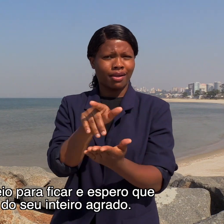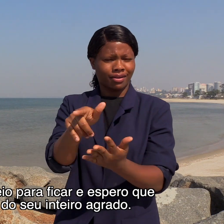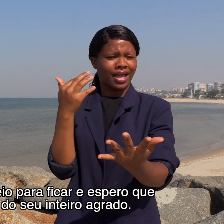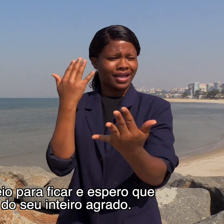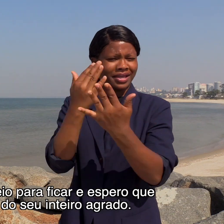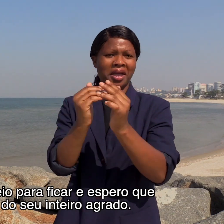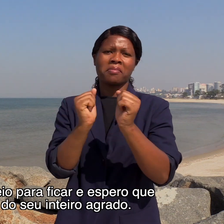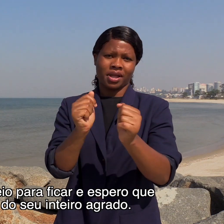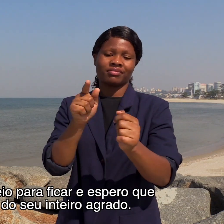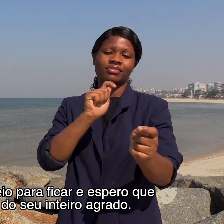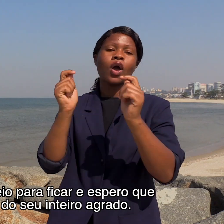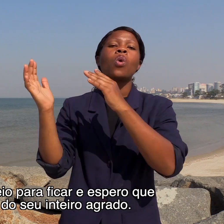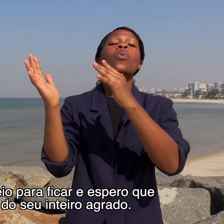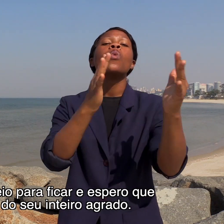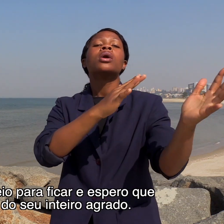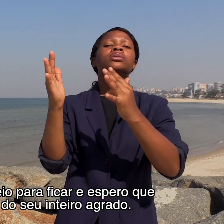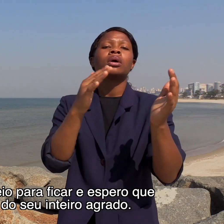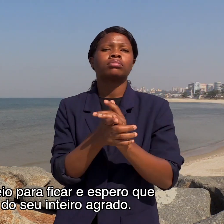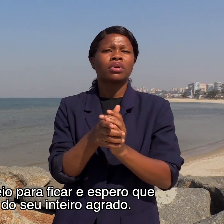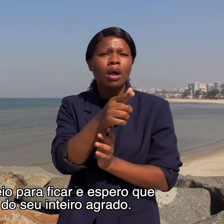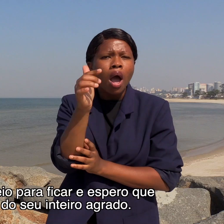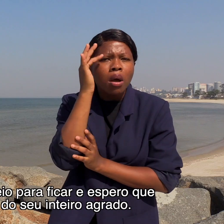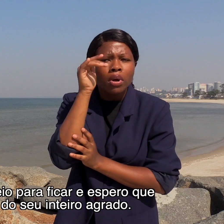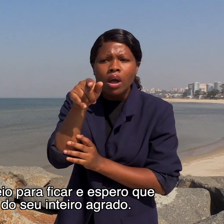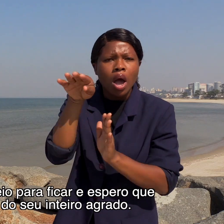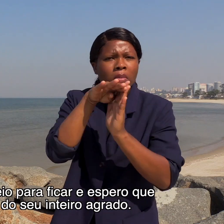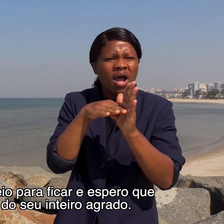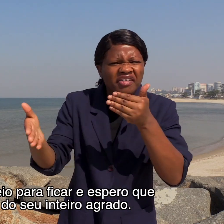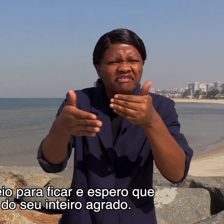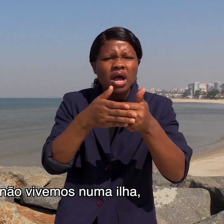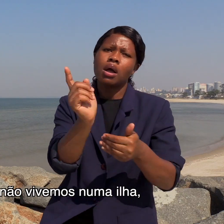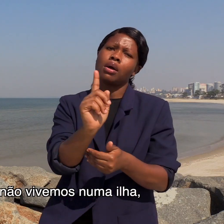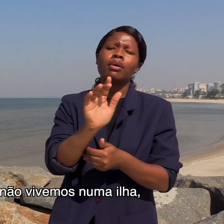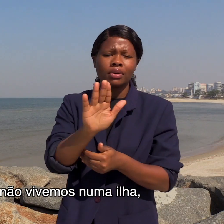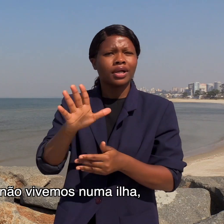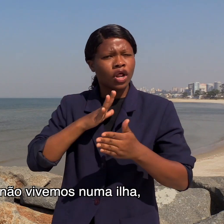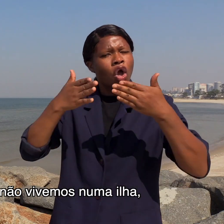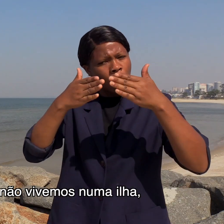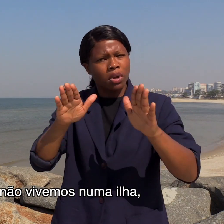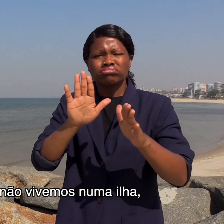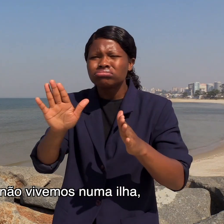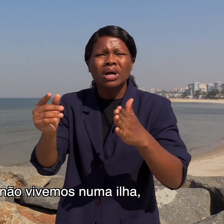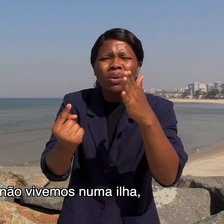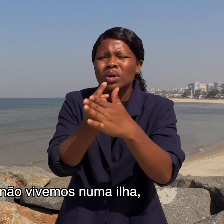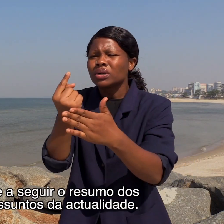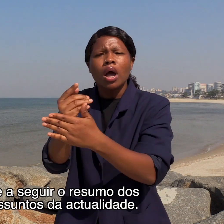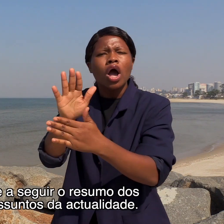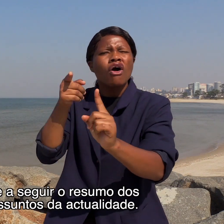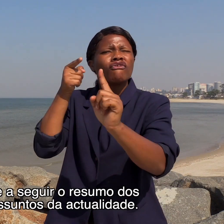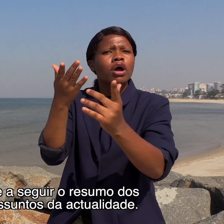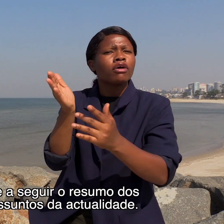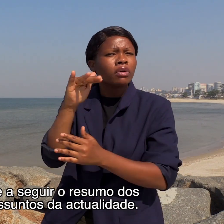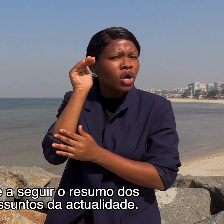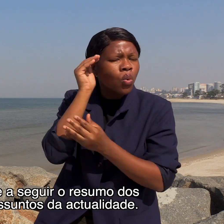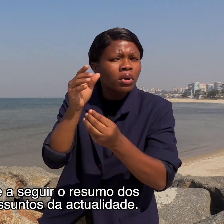Esta rubrica veio para ficar e espero que tenha sido do seu inteiro agrado. Porque nós não vivemos numa ilha.